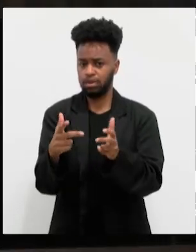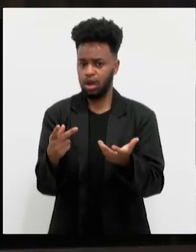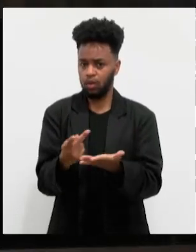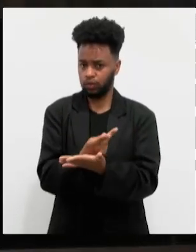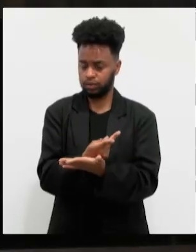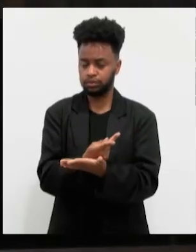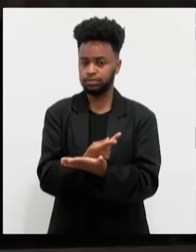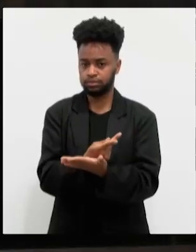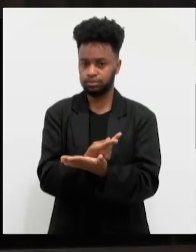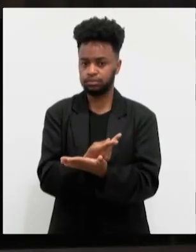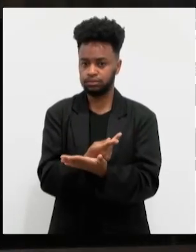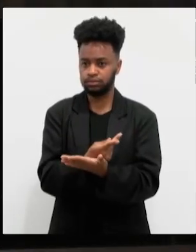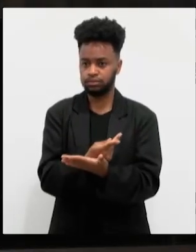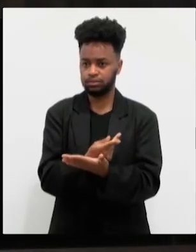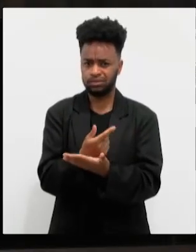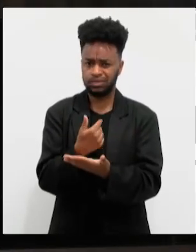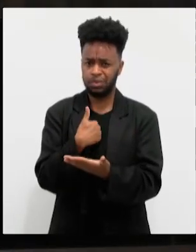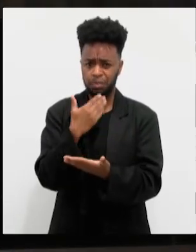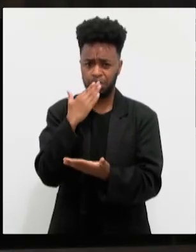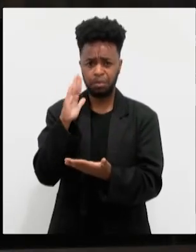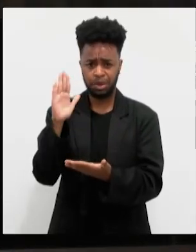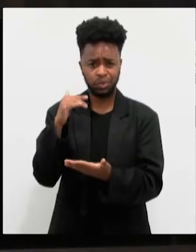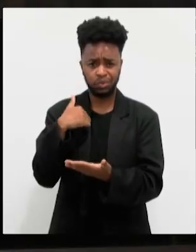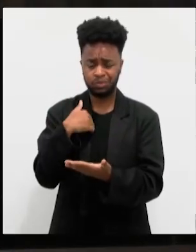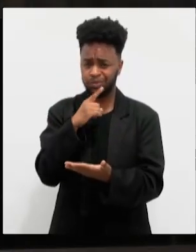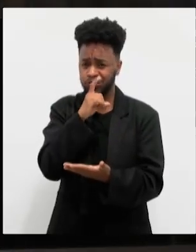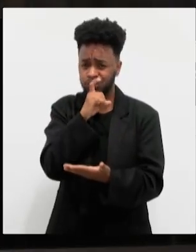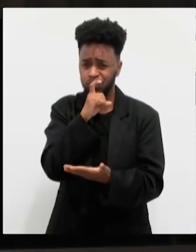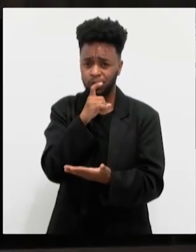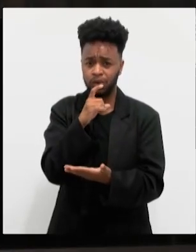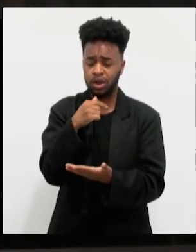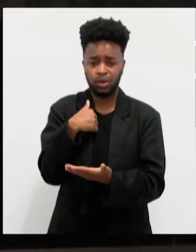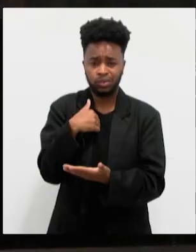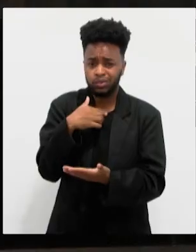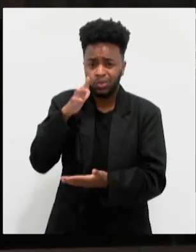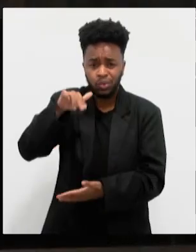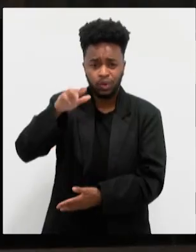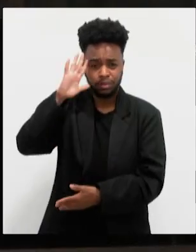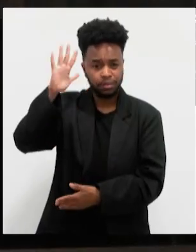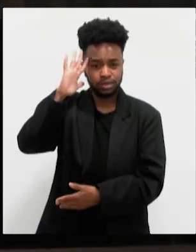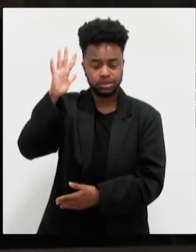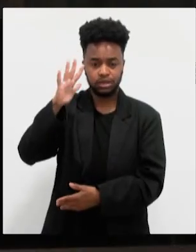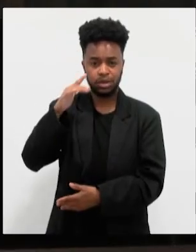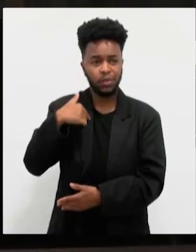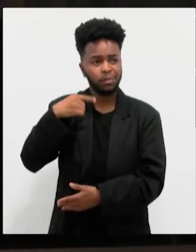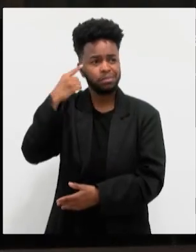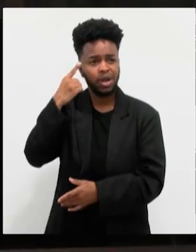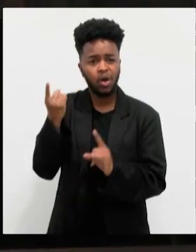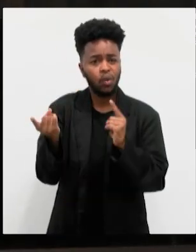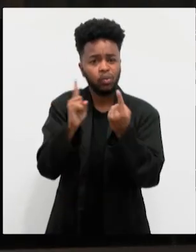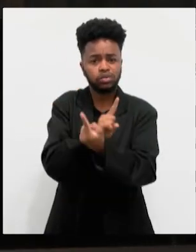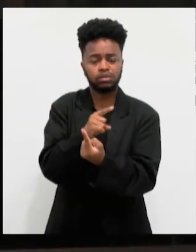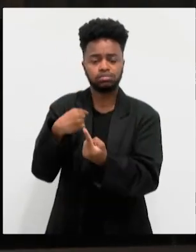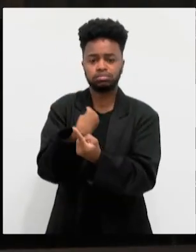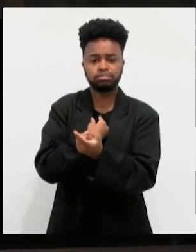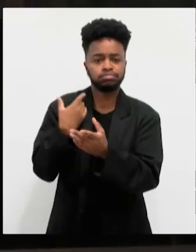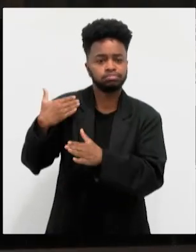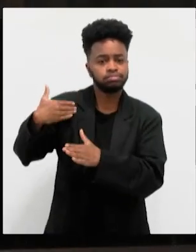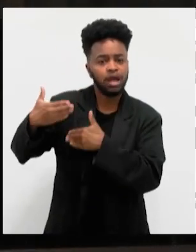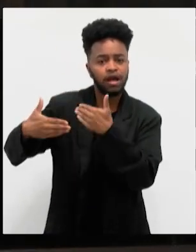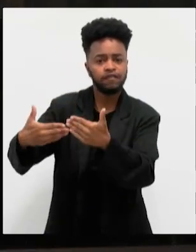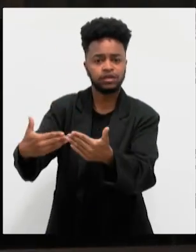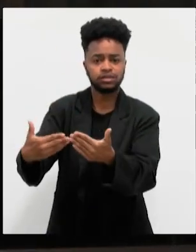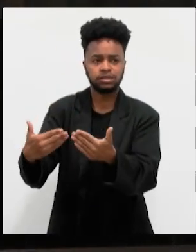acontecer. Eu juro. Eu pensei ao contrário, eu pensei que nós iríamos avançar